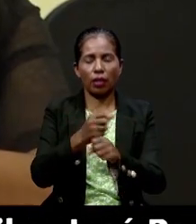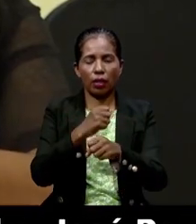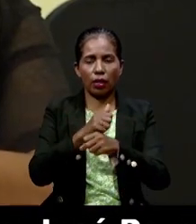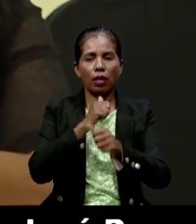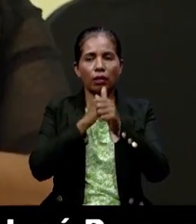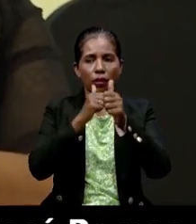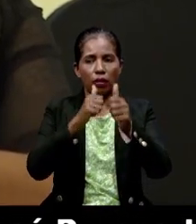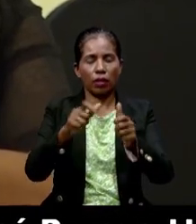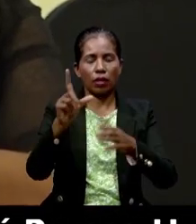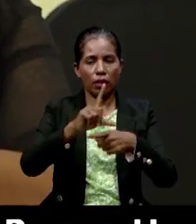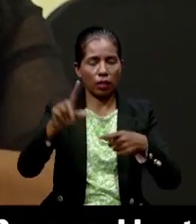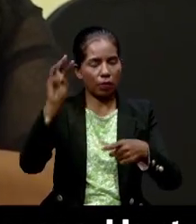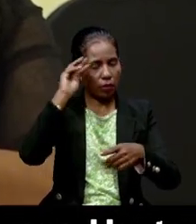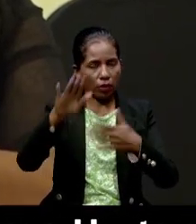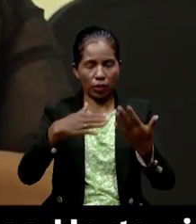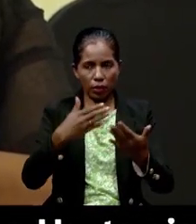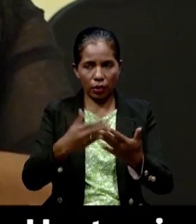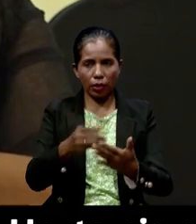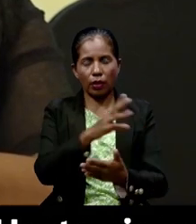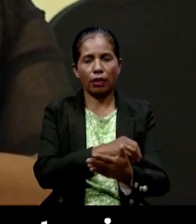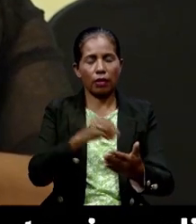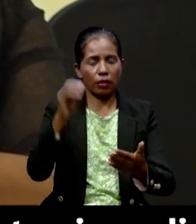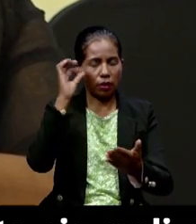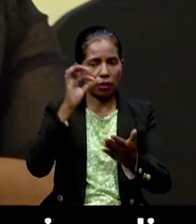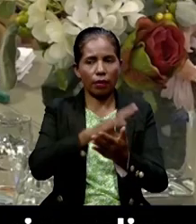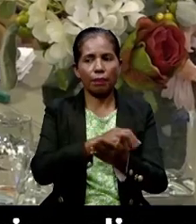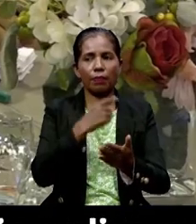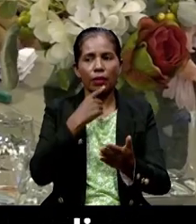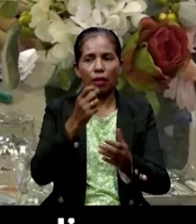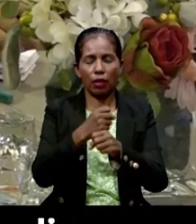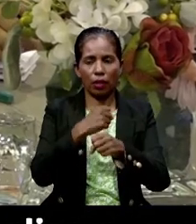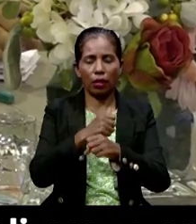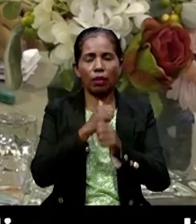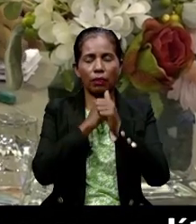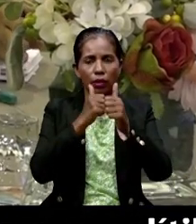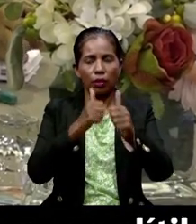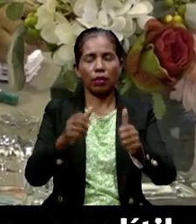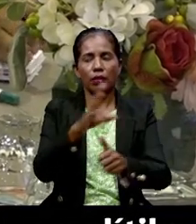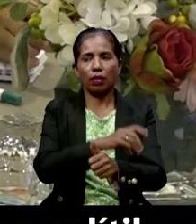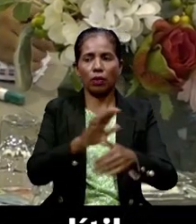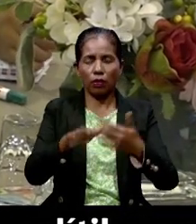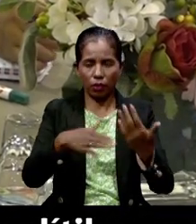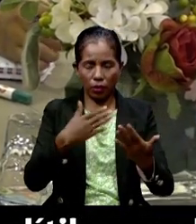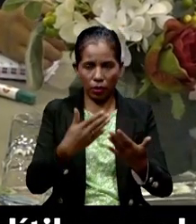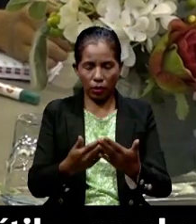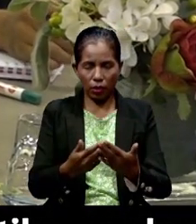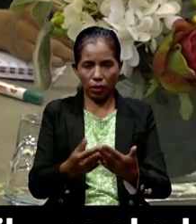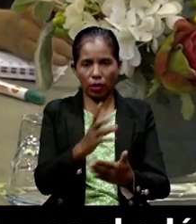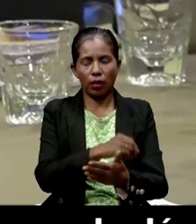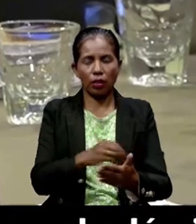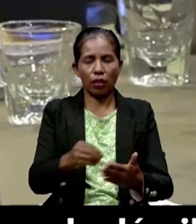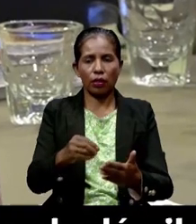linha ministerial sira, papel secretário Estado de Igualdade mos halo advocacia ba legislador sira, nebe durante ne